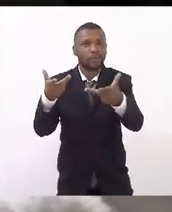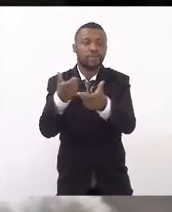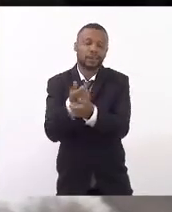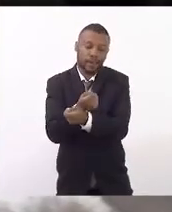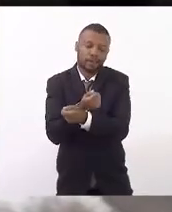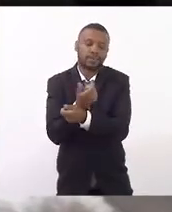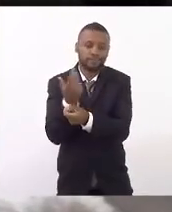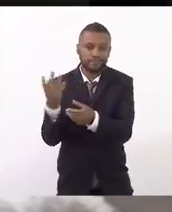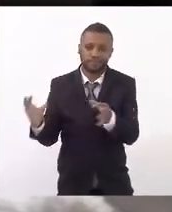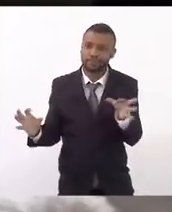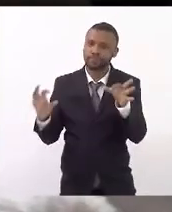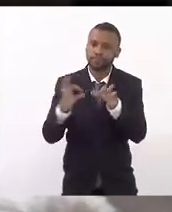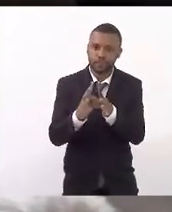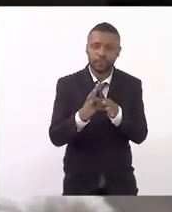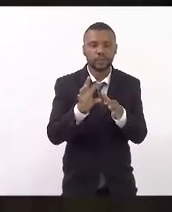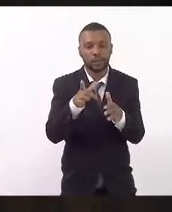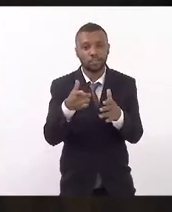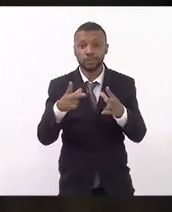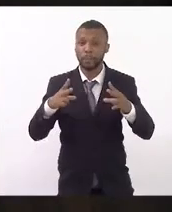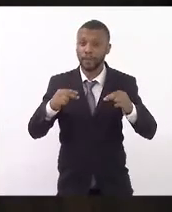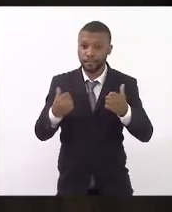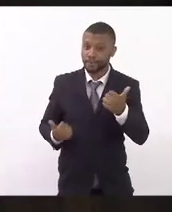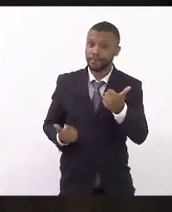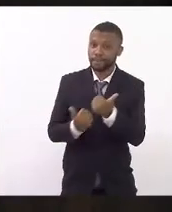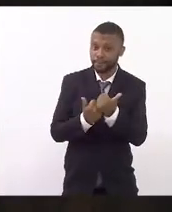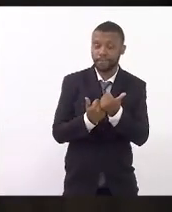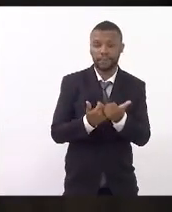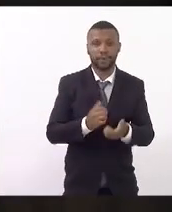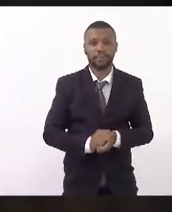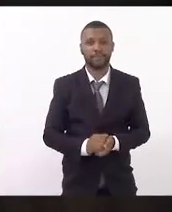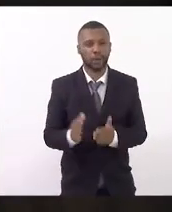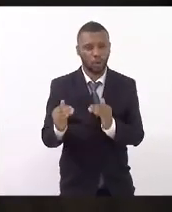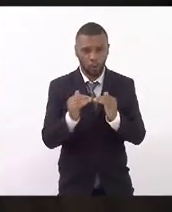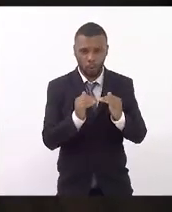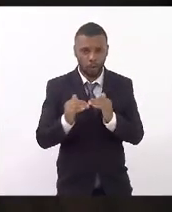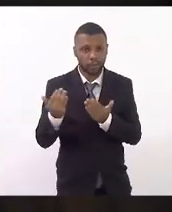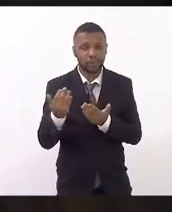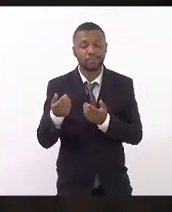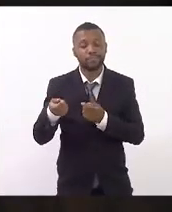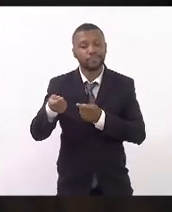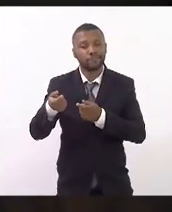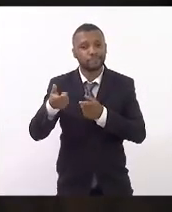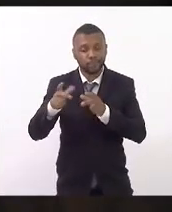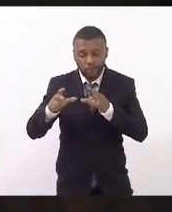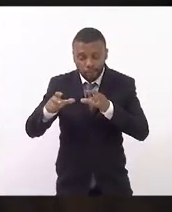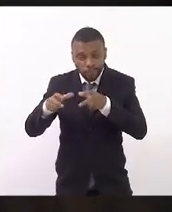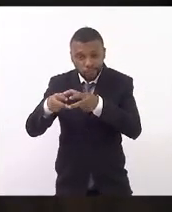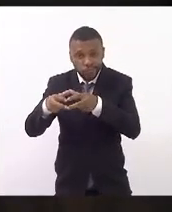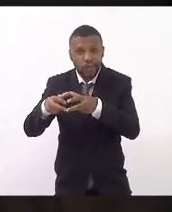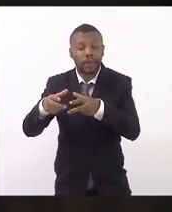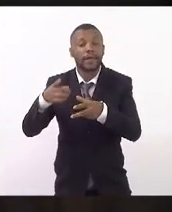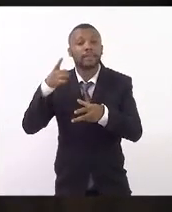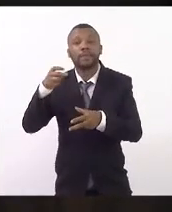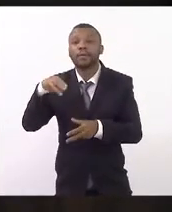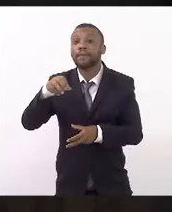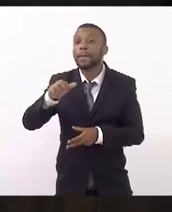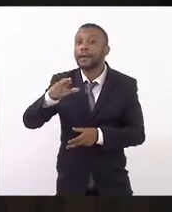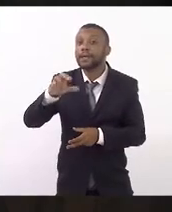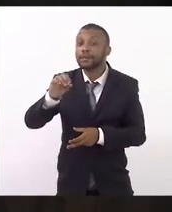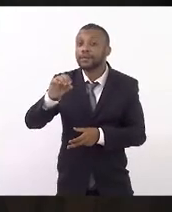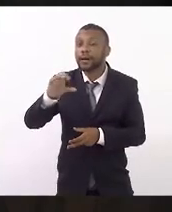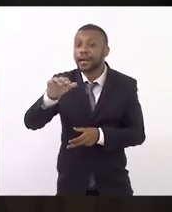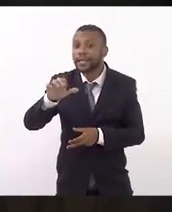de Ciência e Tecnologia no mérito favorável. Pela Comissão de Orçamento, Finanças, Fiscalização Financeira e Controle, deputado Márcio Canella. Eu